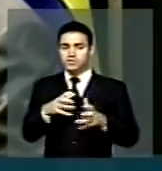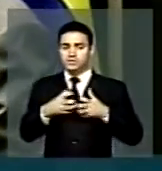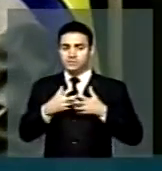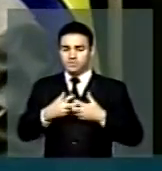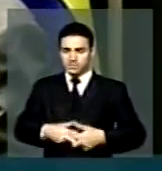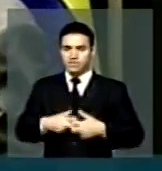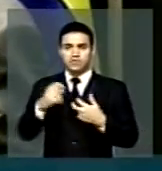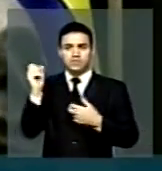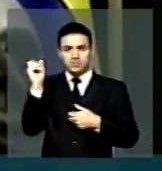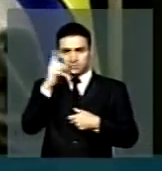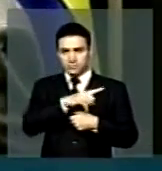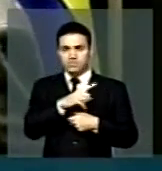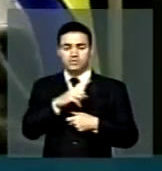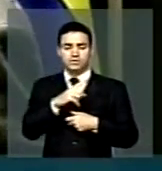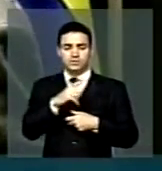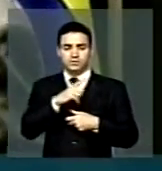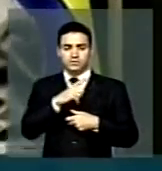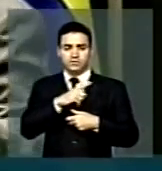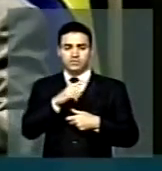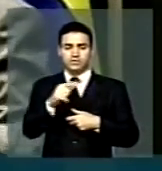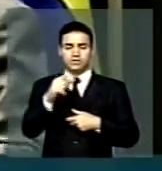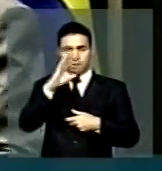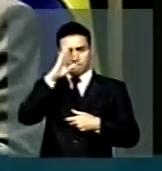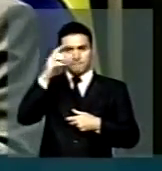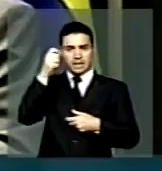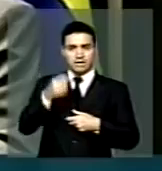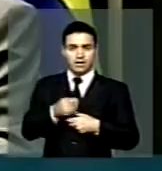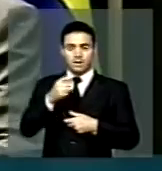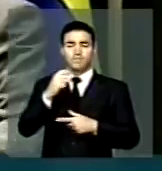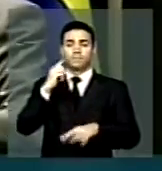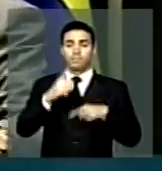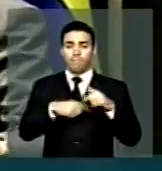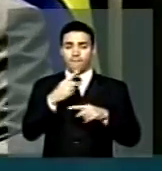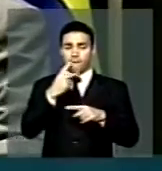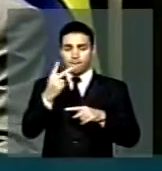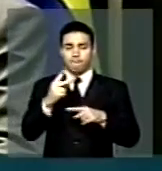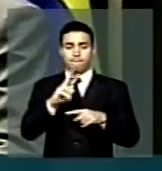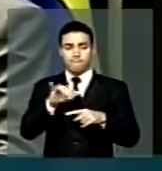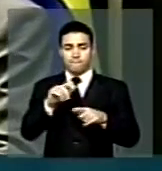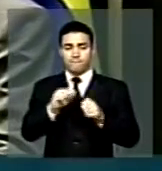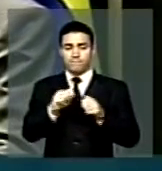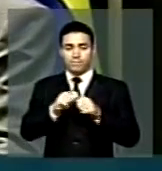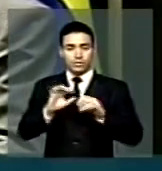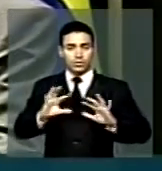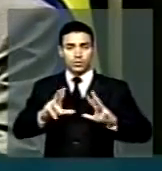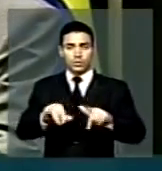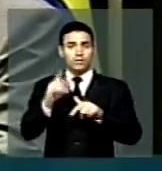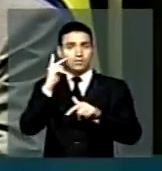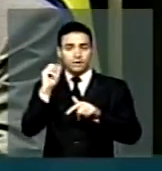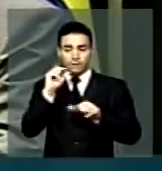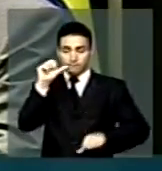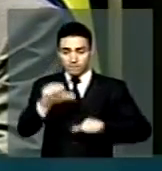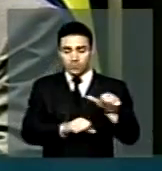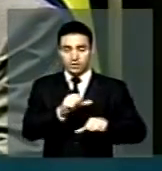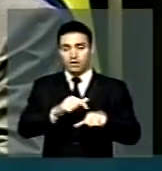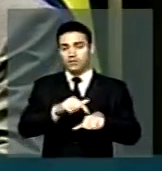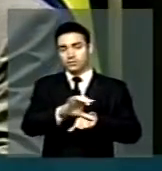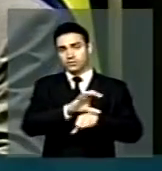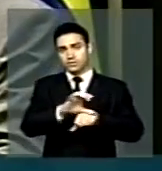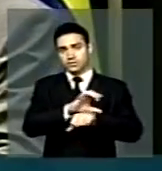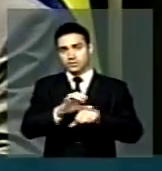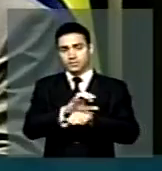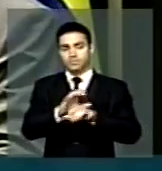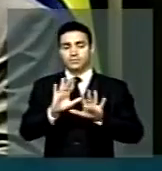a Constituição, ainda era o regime militar, e em seguida dizíamos que faríamos tudo para mudar aquela Constituição. E foi aqui